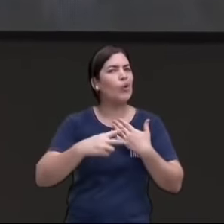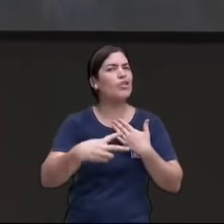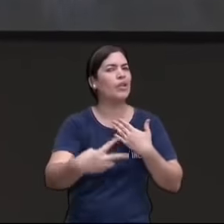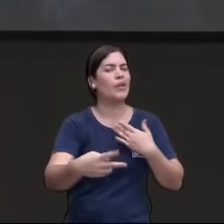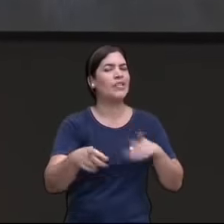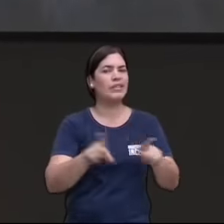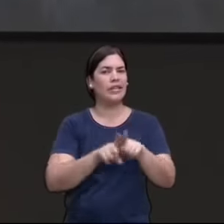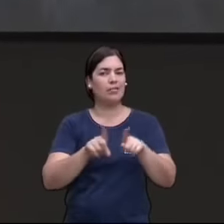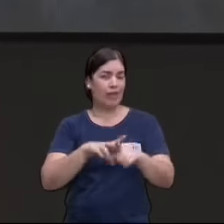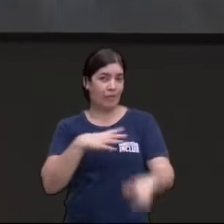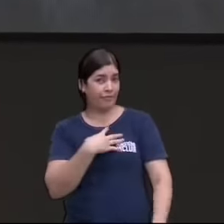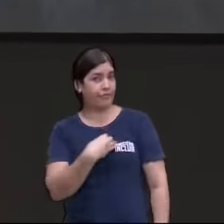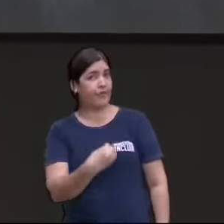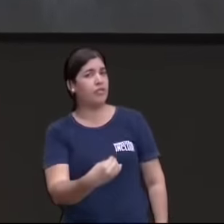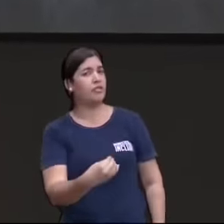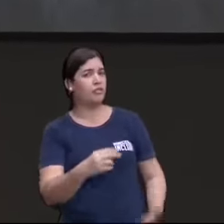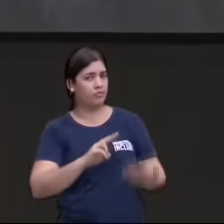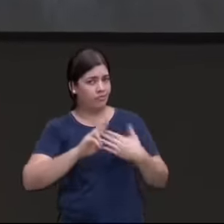também.